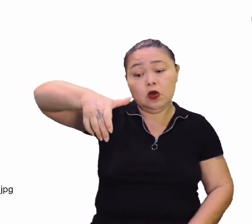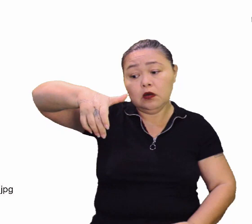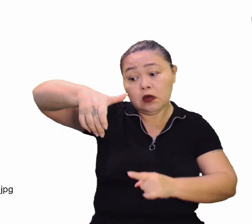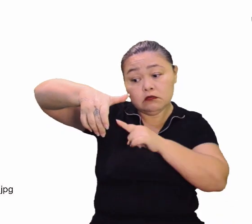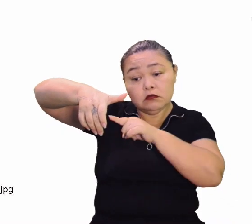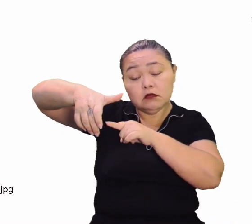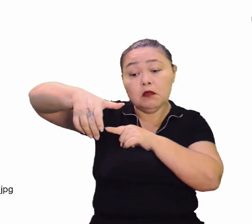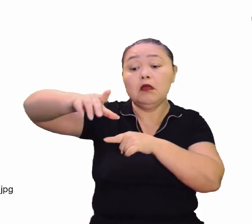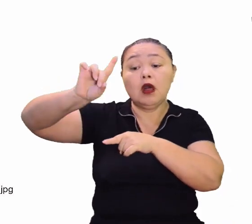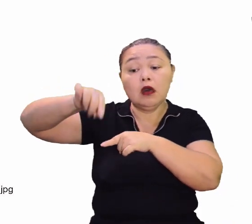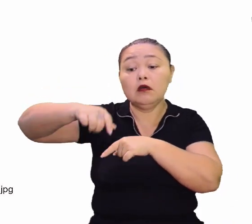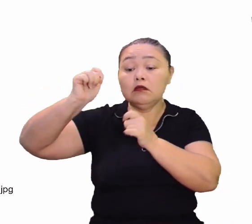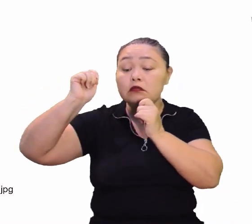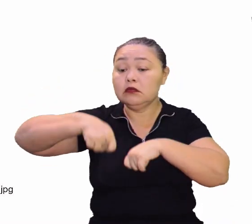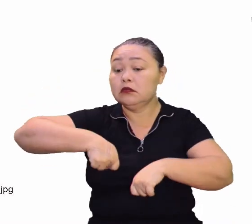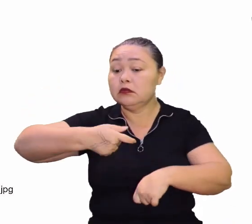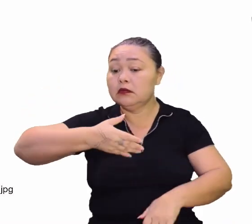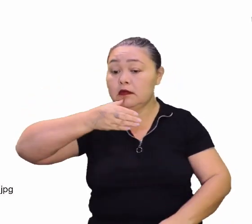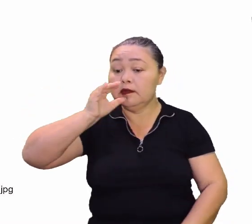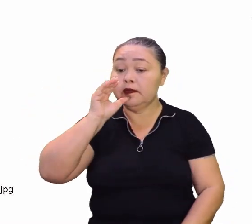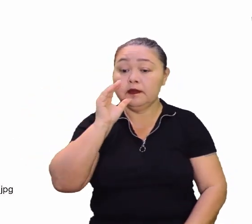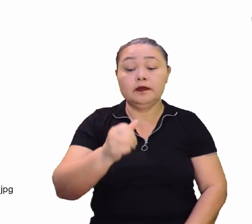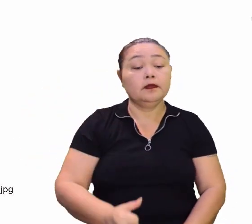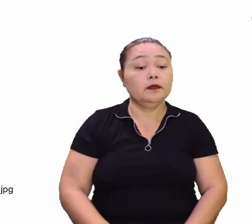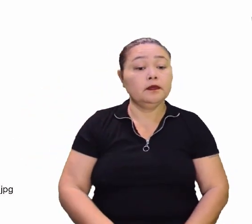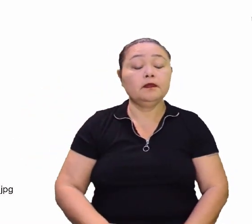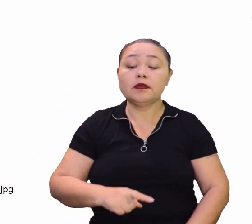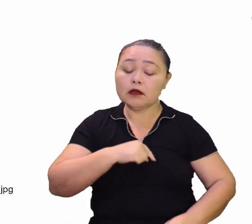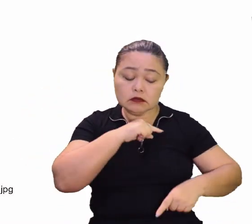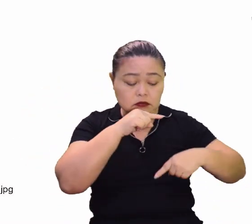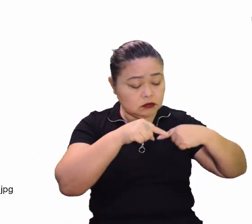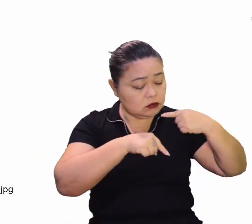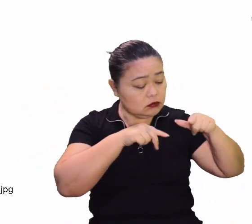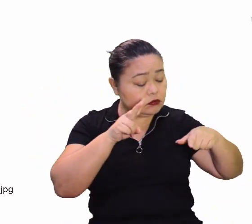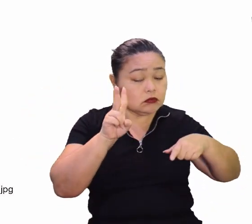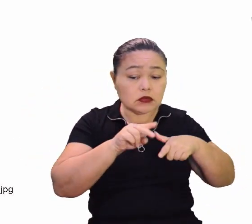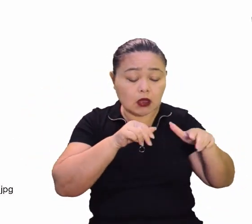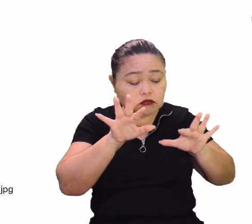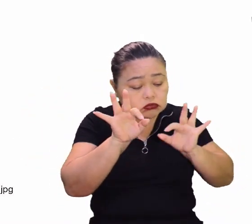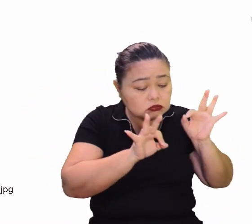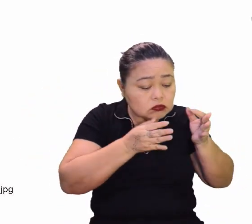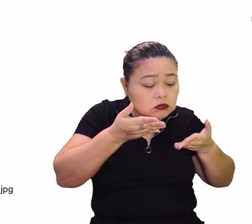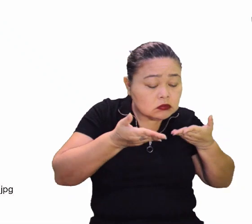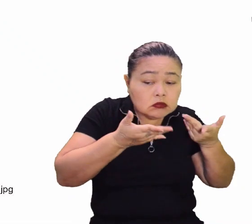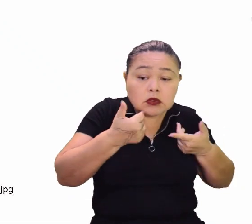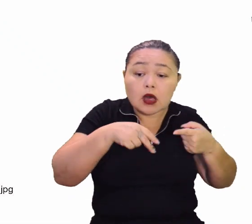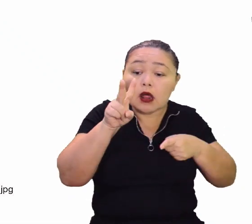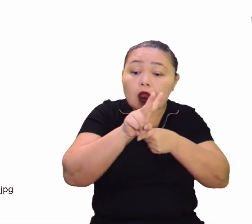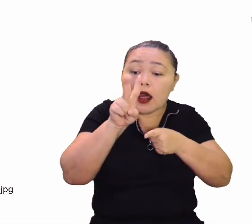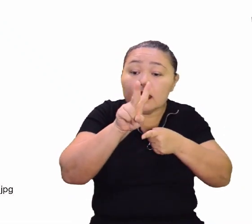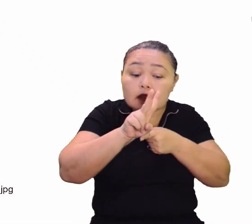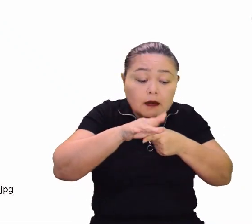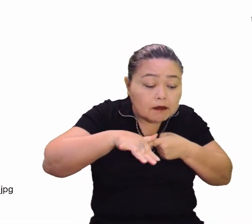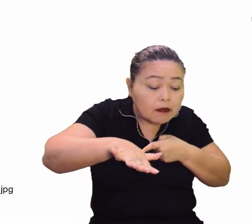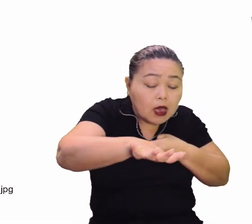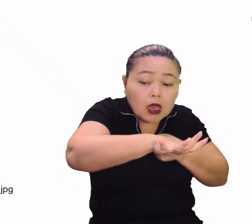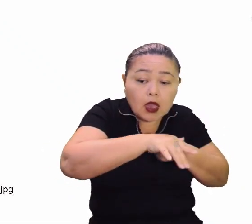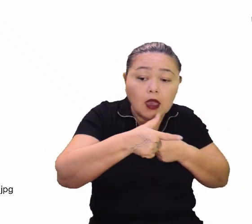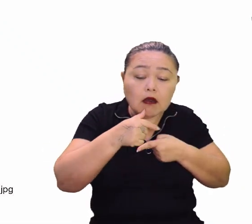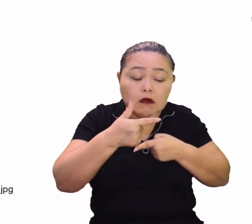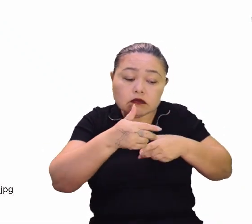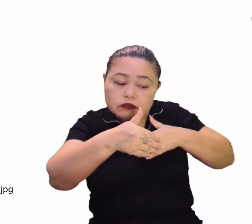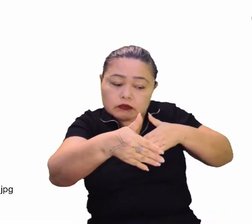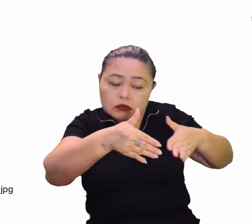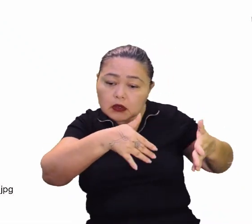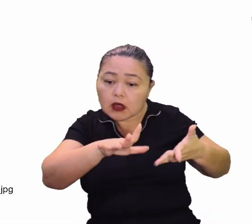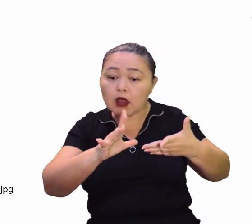forma potável. Exato. Ok? Passa com todo o tratamento, Exatamente. Olha só. Então, olha